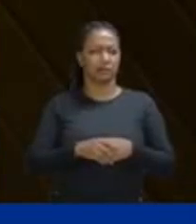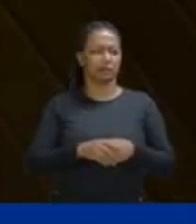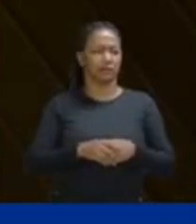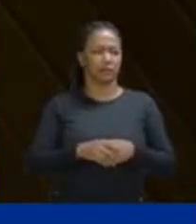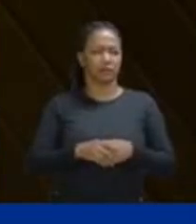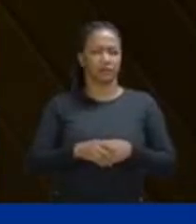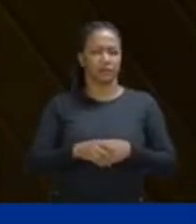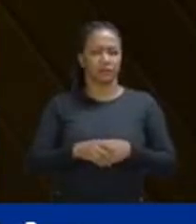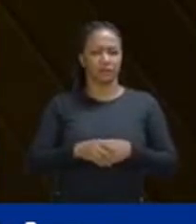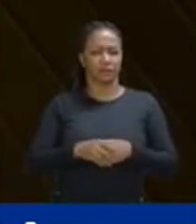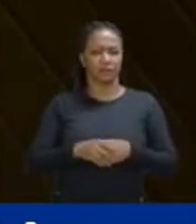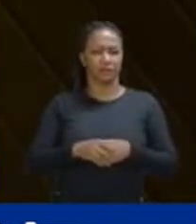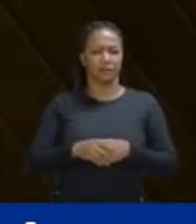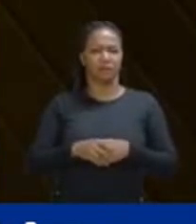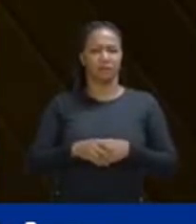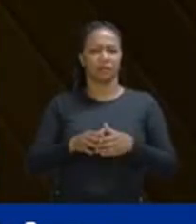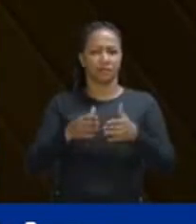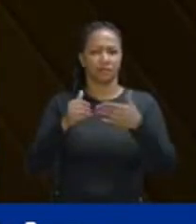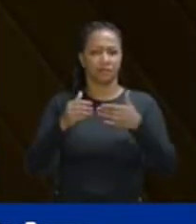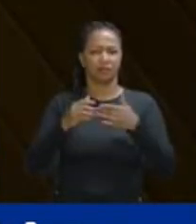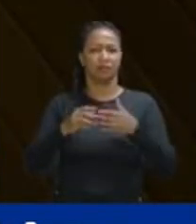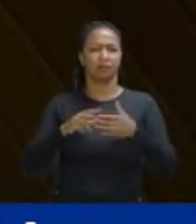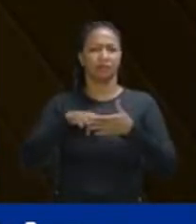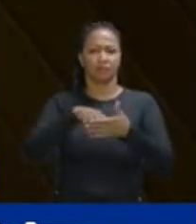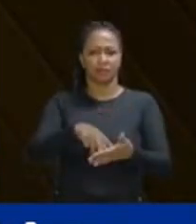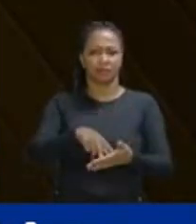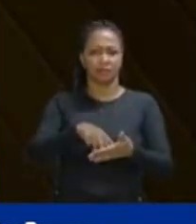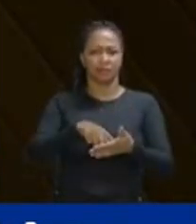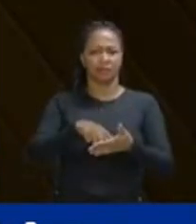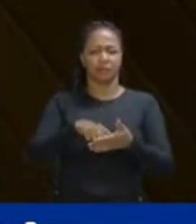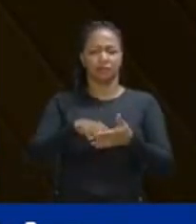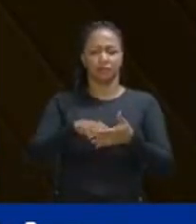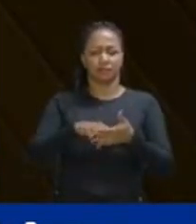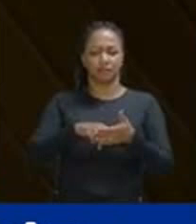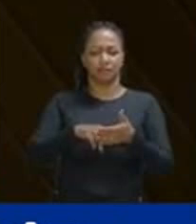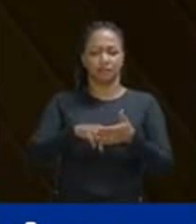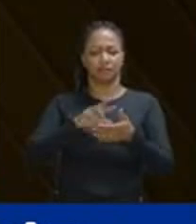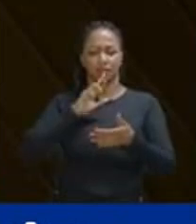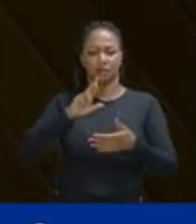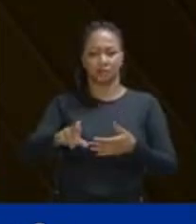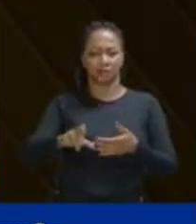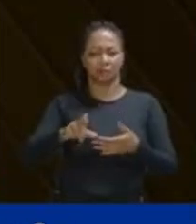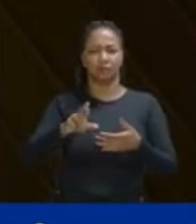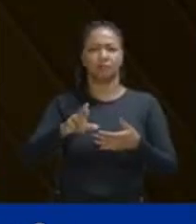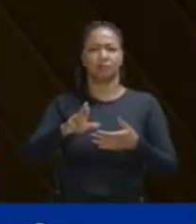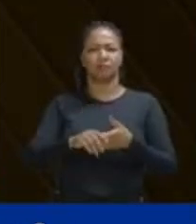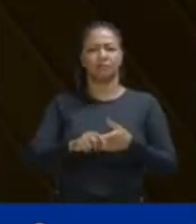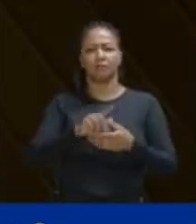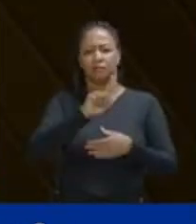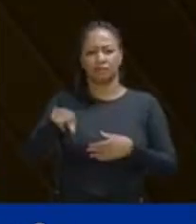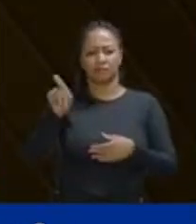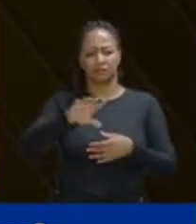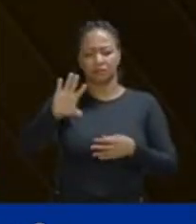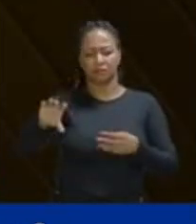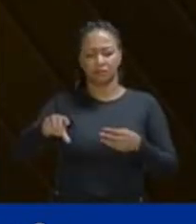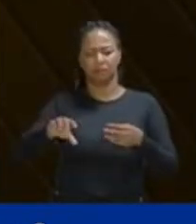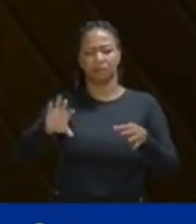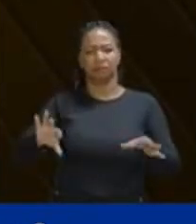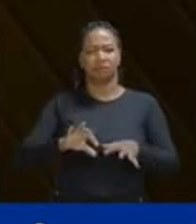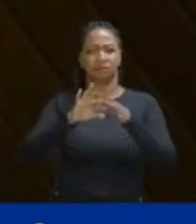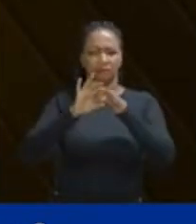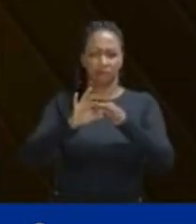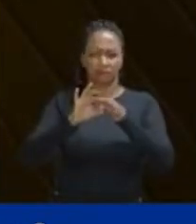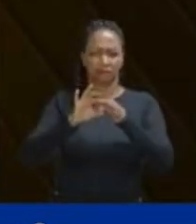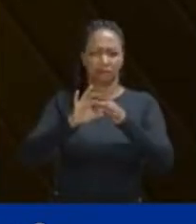de nulidade de citação e manteve os efeitos da sentença, a qual declarou nulas as filiações partidárias do